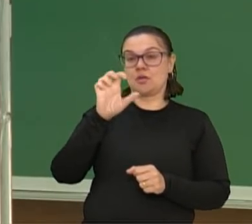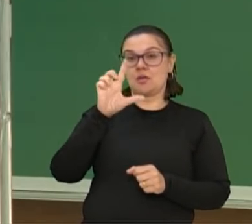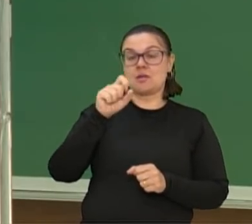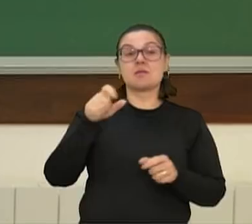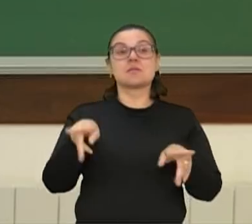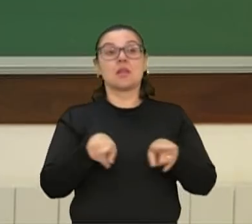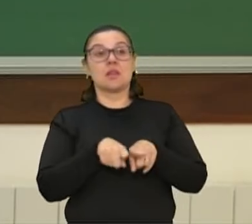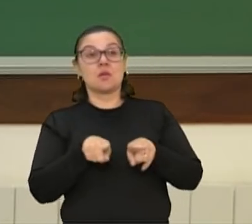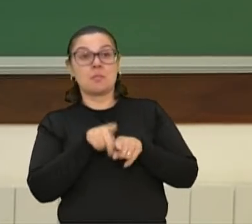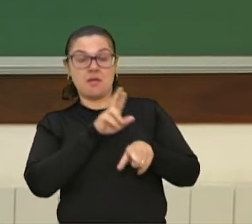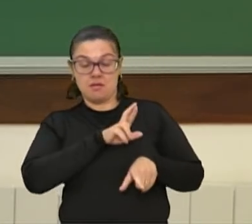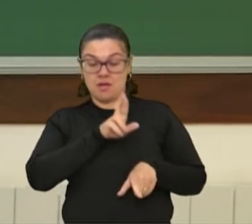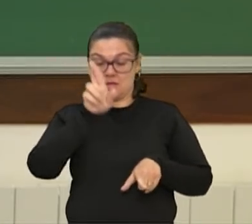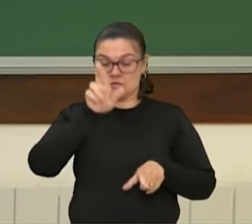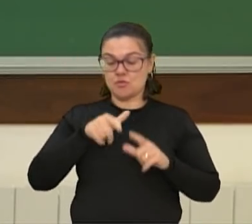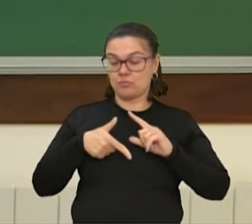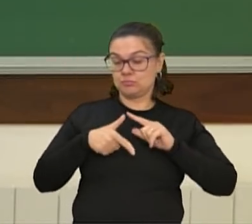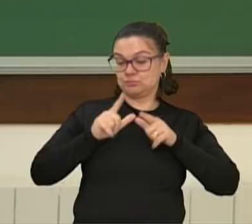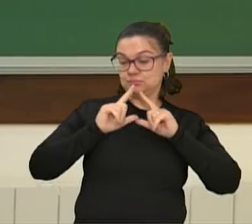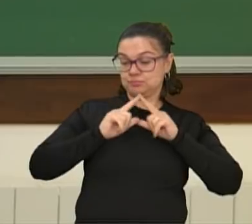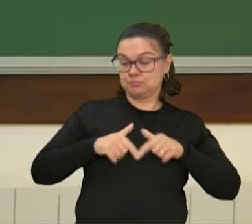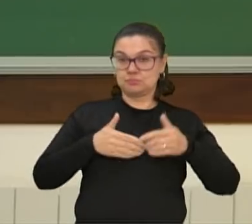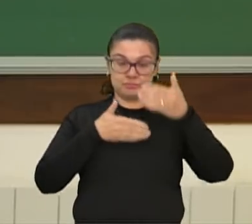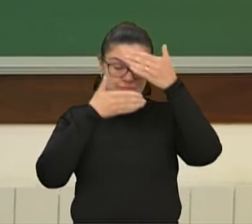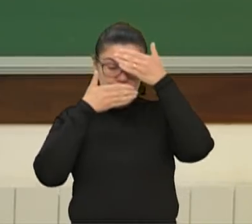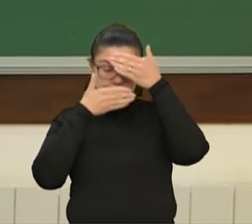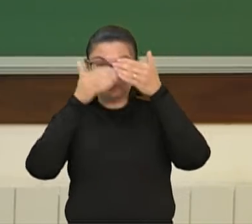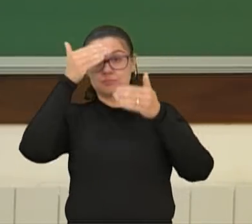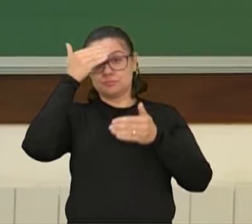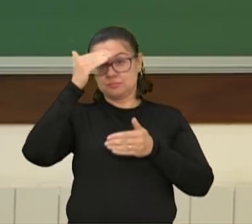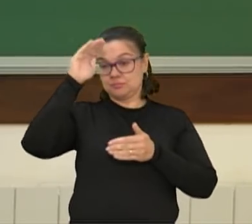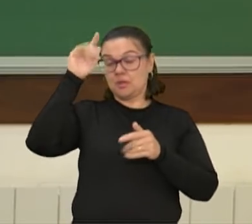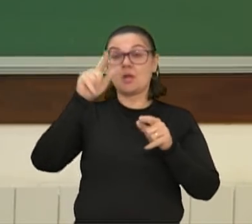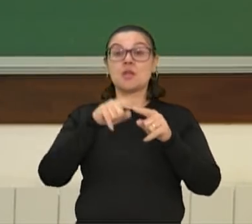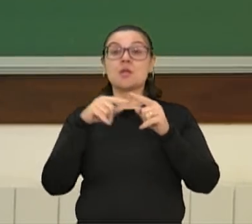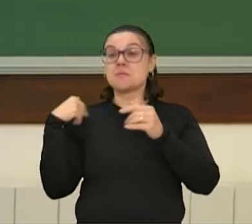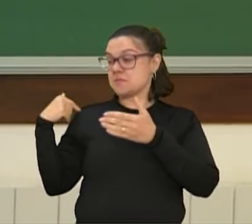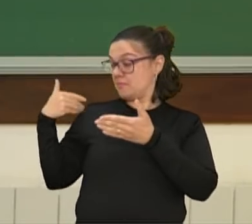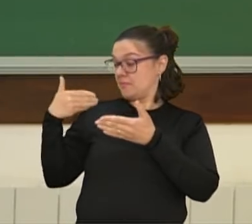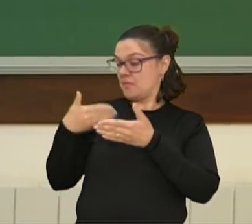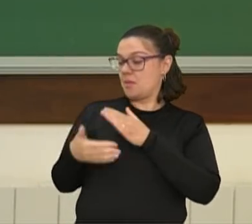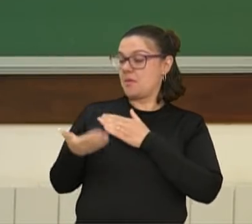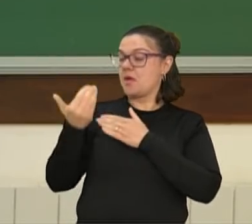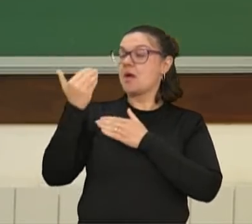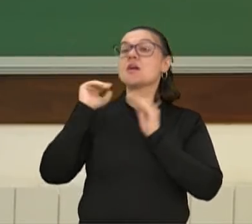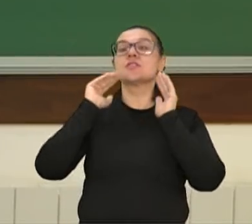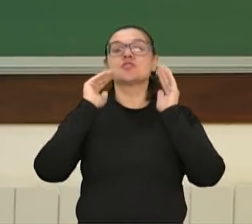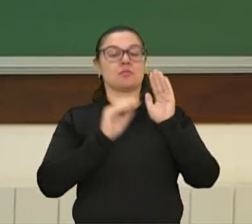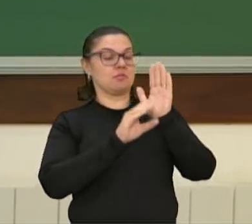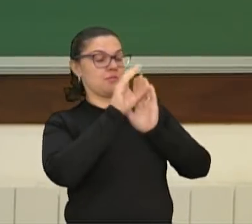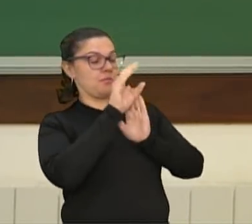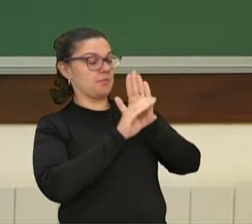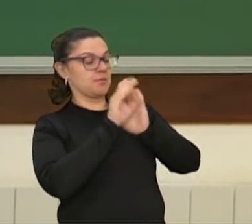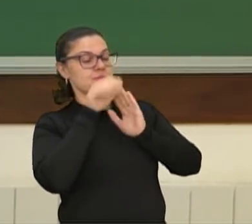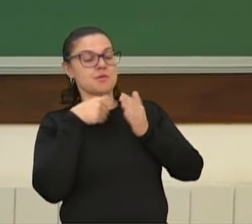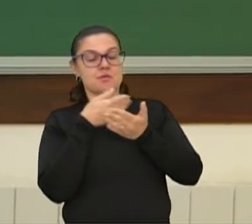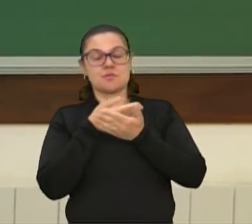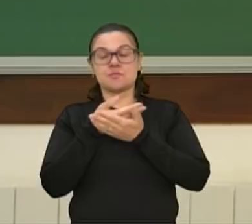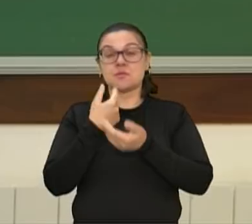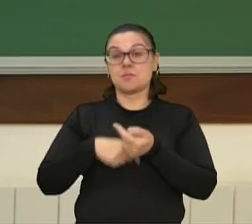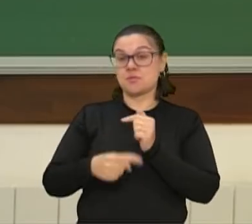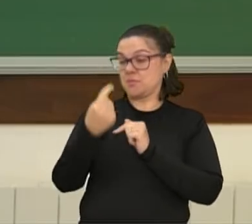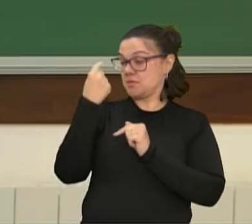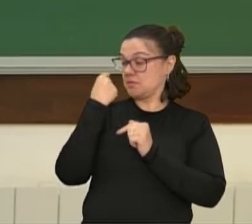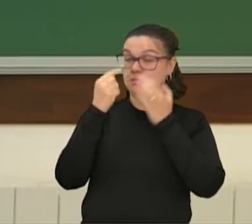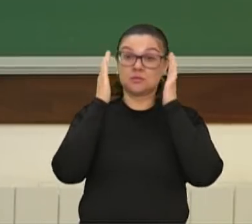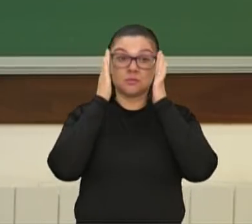muçulmana. Como que é isso? Temos que revisar um pouquinho de conteúdos que já dissemos em aulas